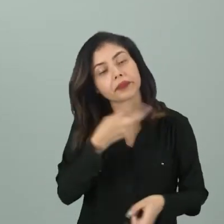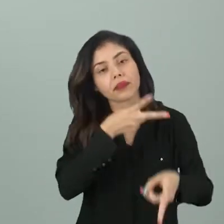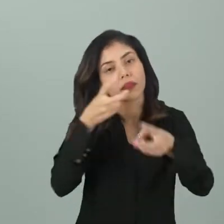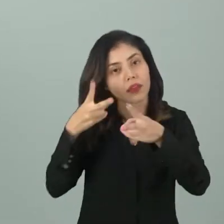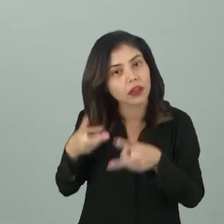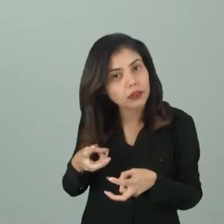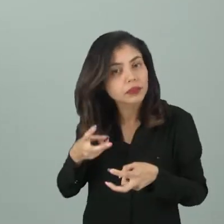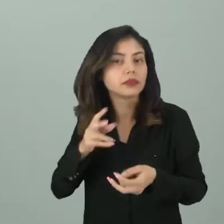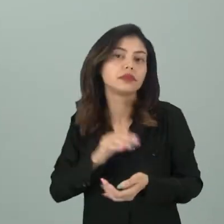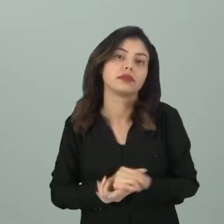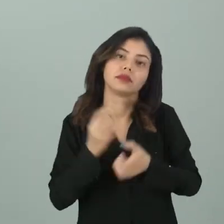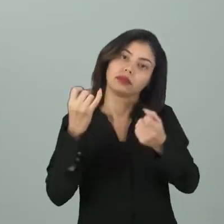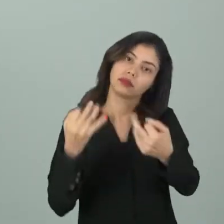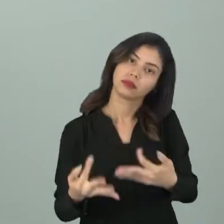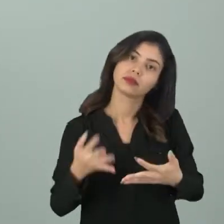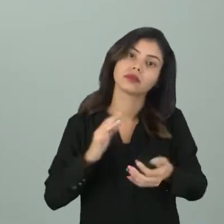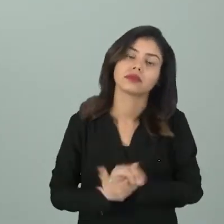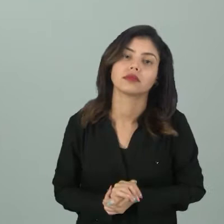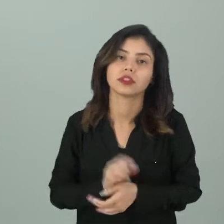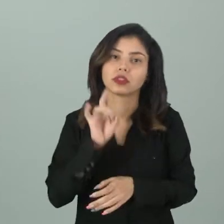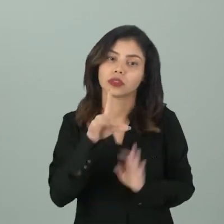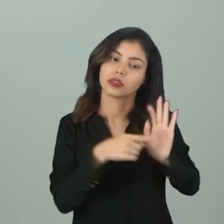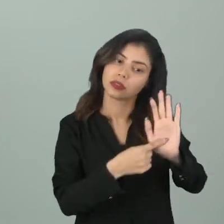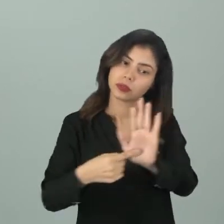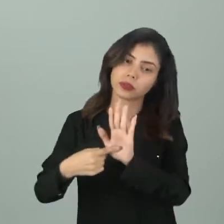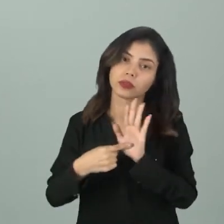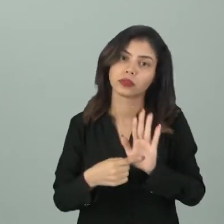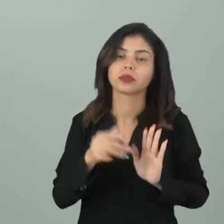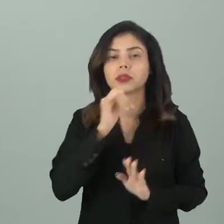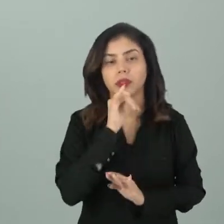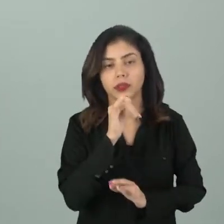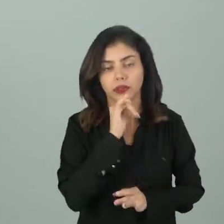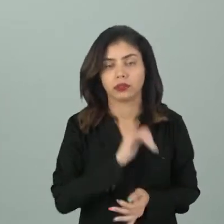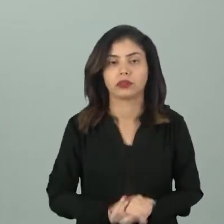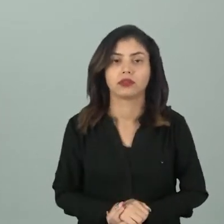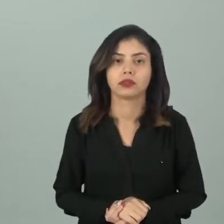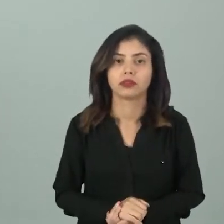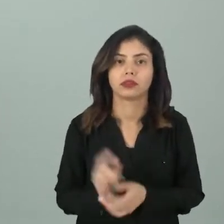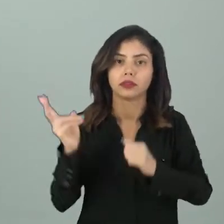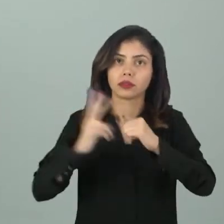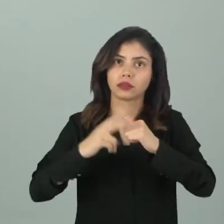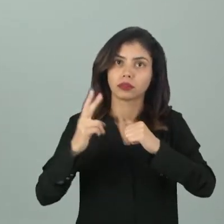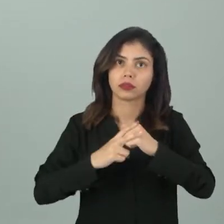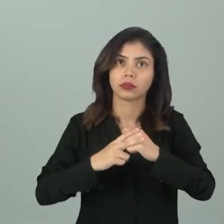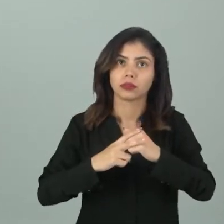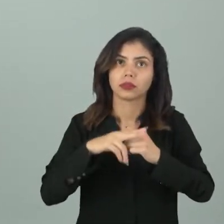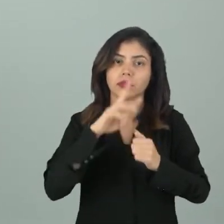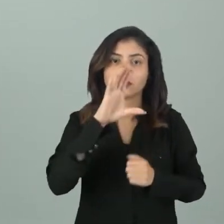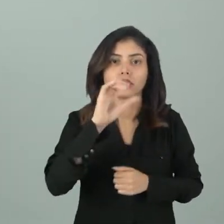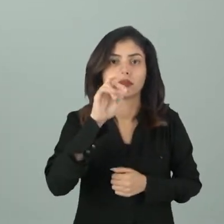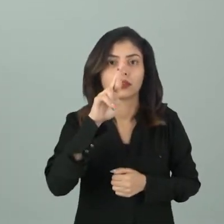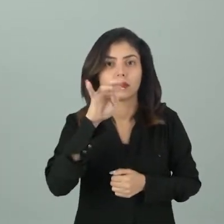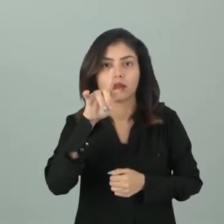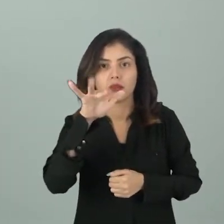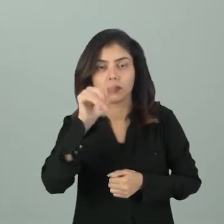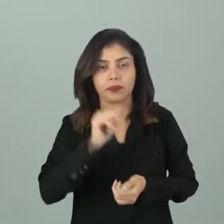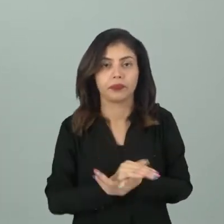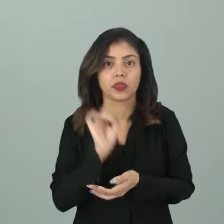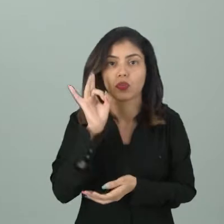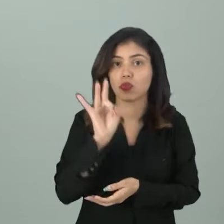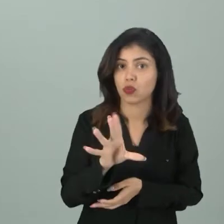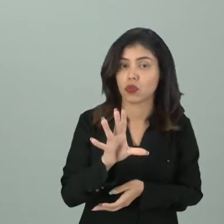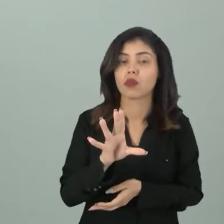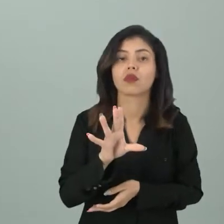na definição que ela não apresenta aí, por exemplo, o verbo calcular, somente